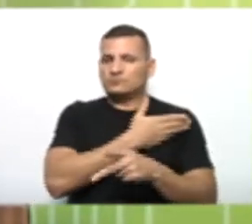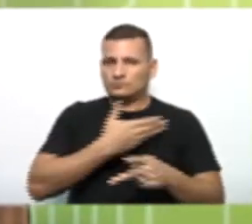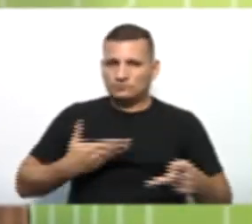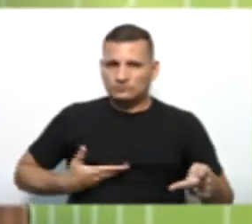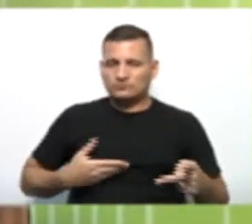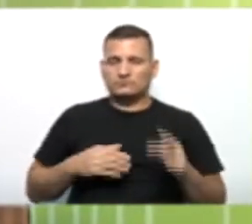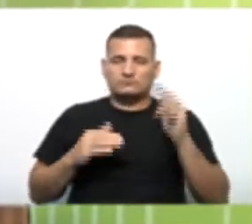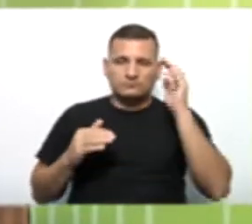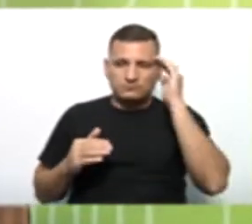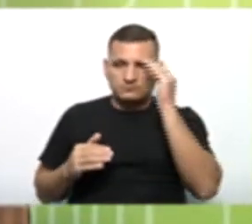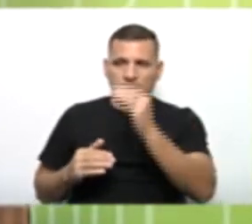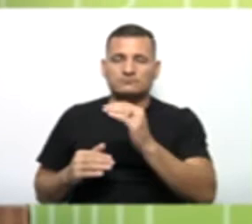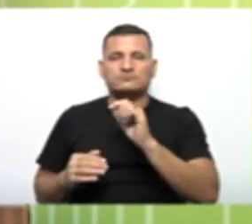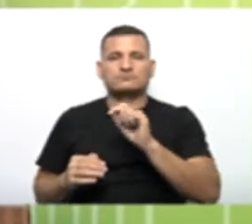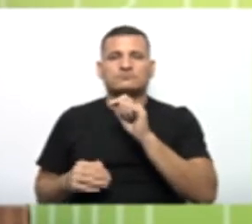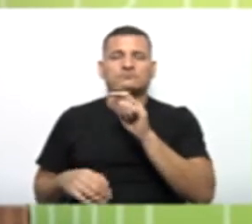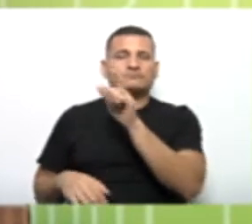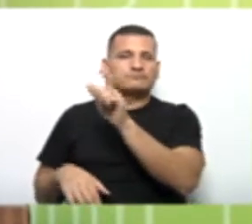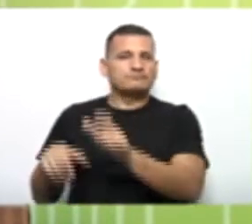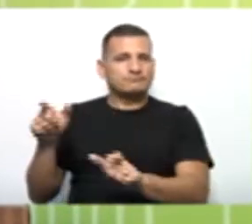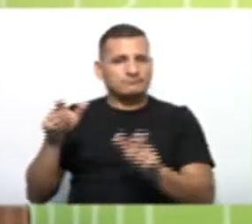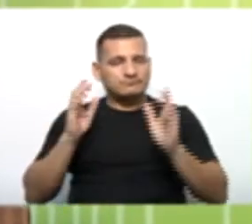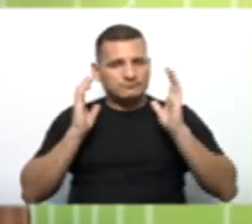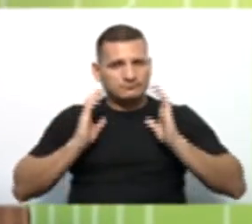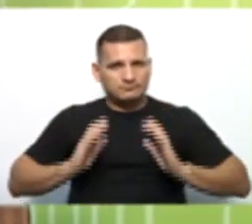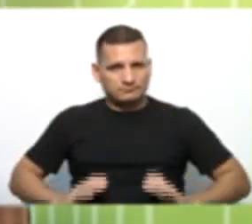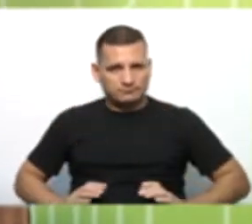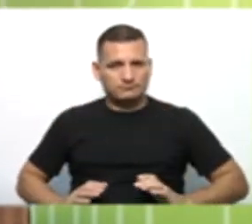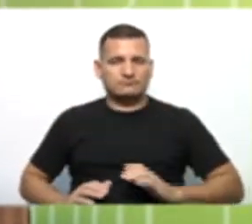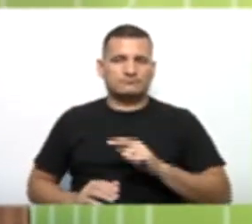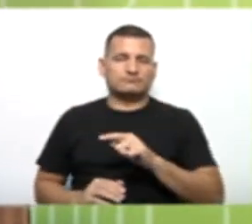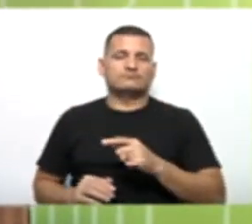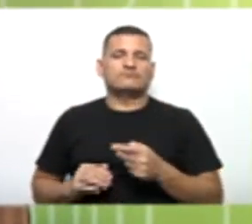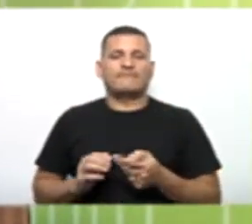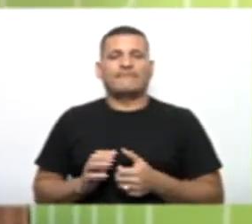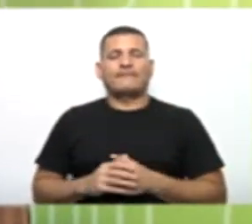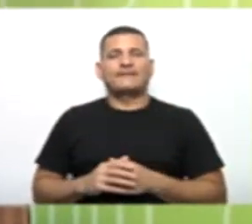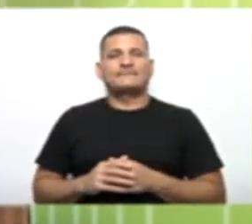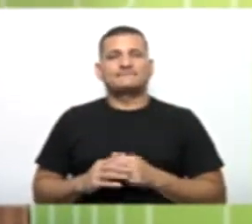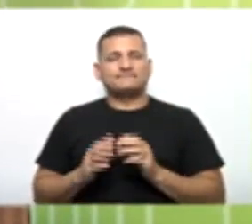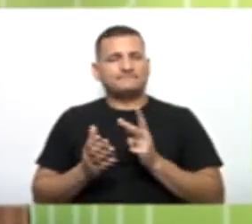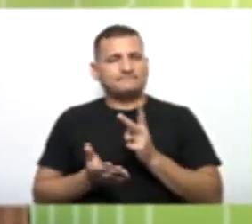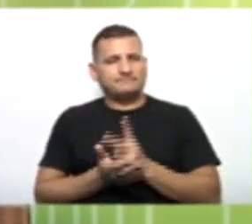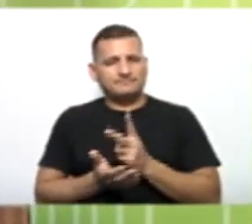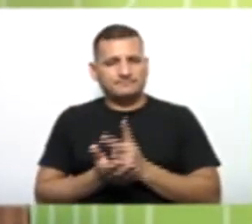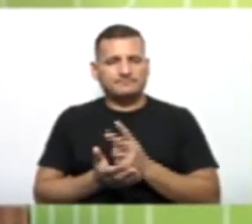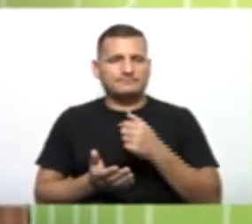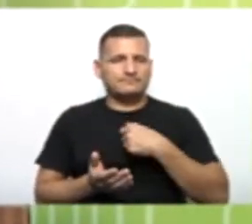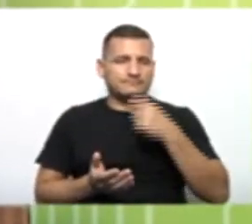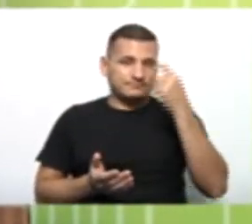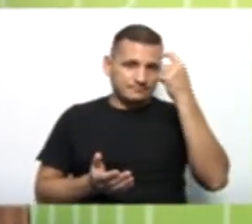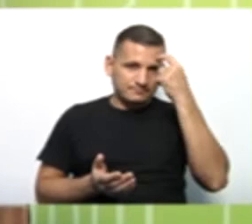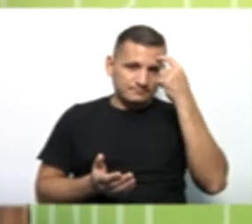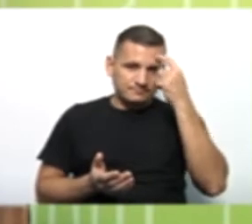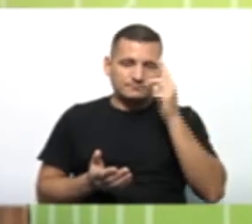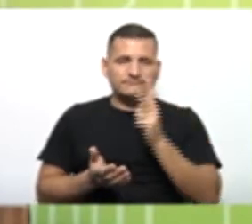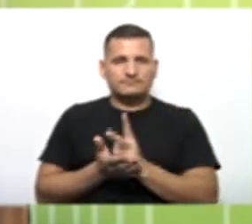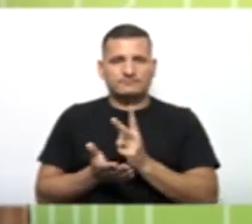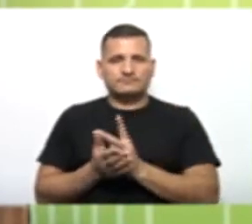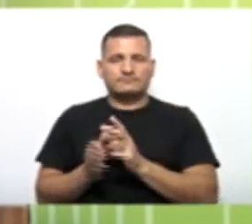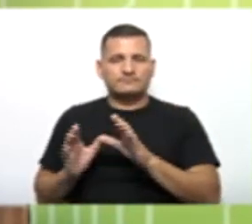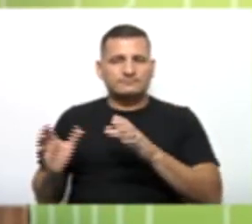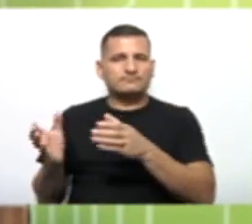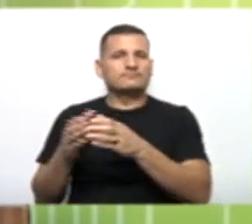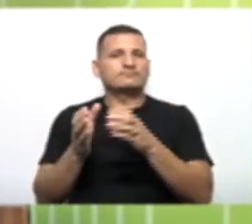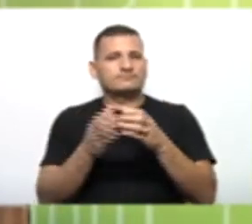contribuintes que mantém o funcionamento da estrutura do governo estão sempre eu devo pensar coletivamente